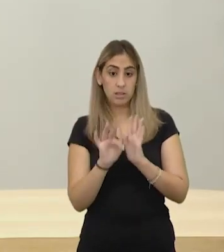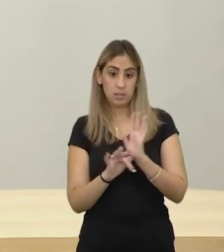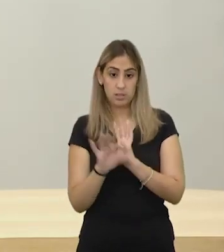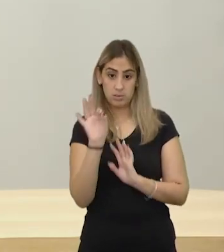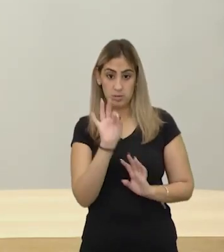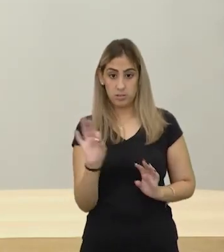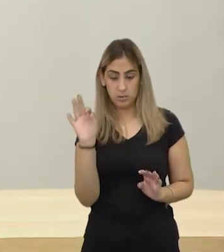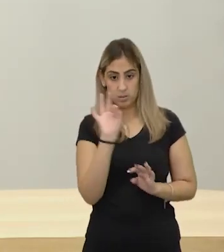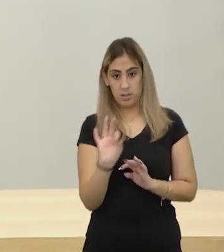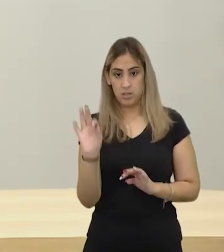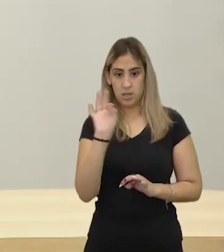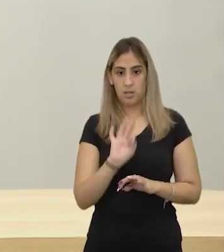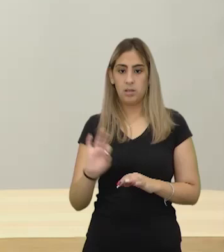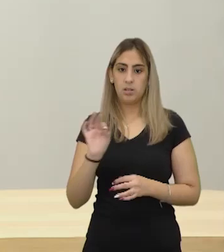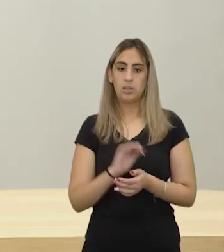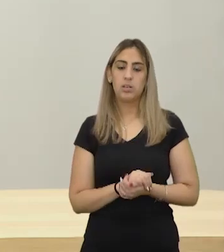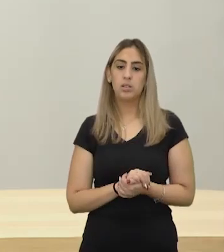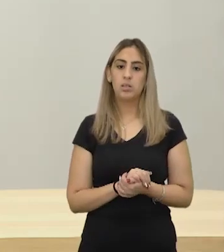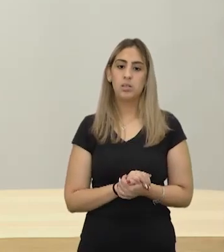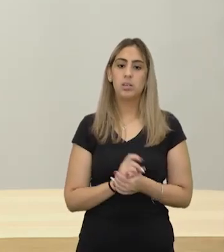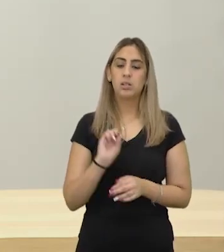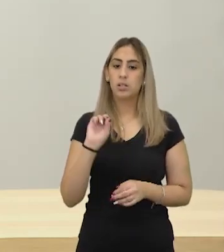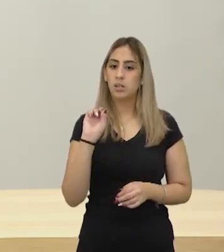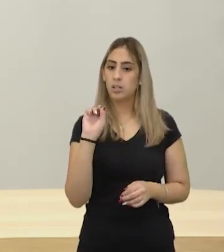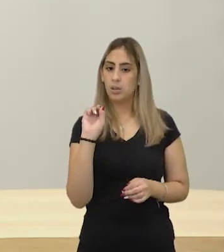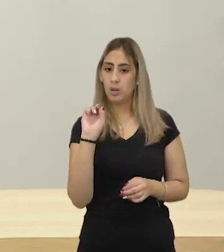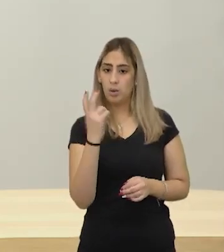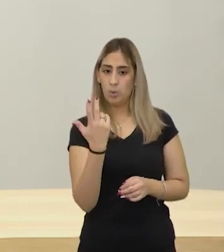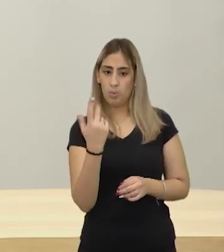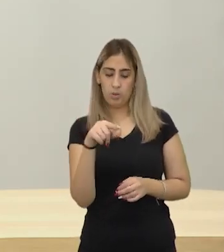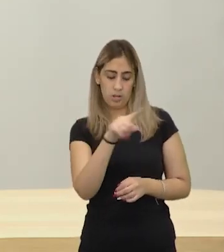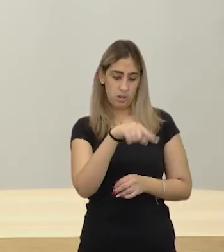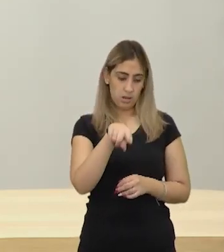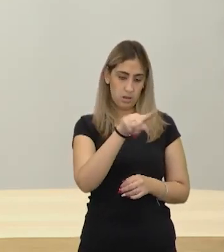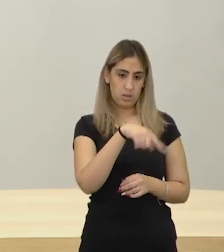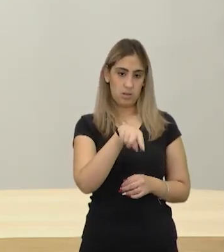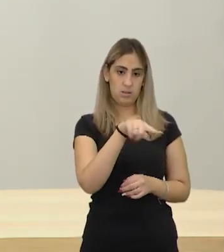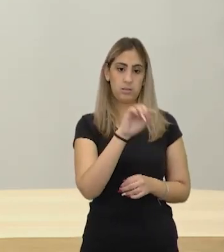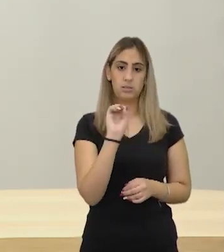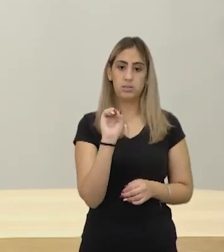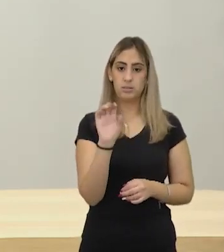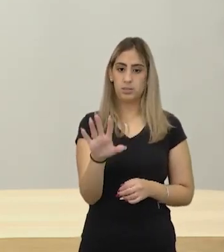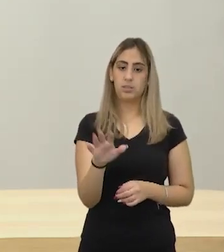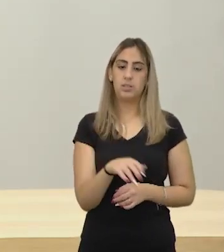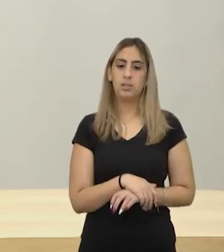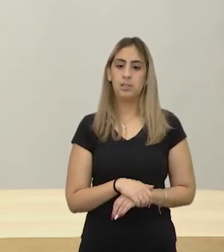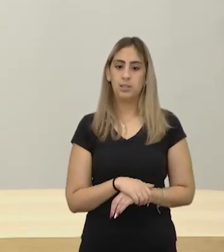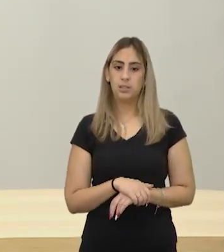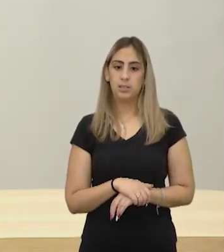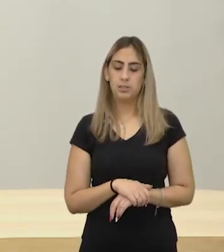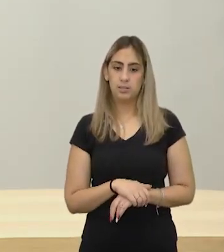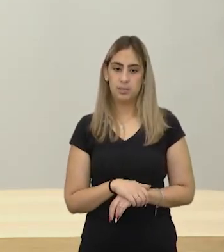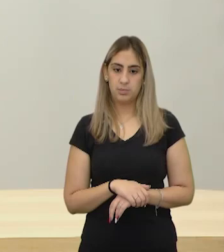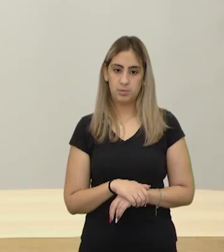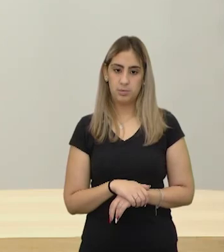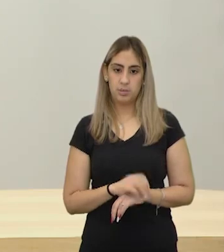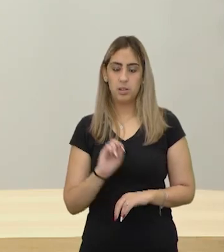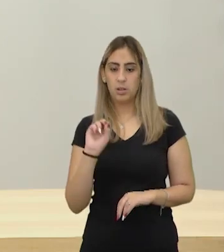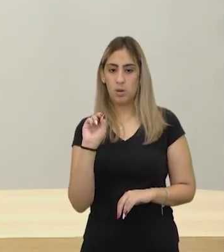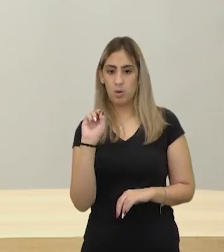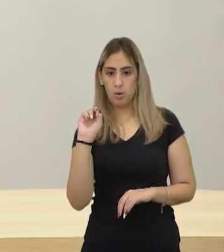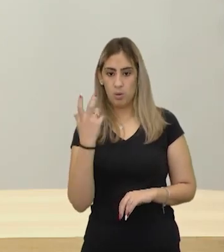moscas, né? Os insetos. Ou eles saem da... Ou... eu de novo fiz com um W aqui.